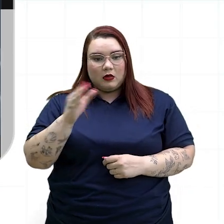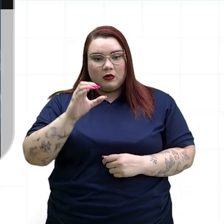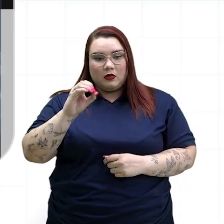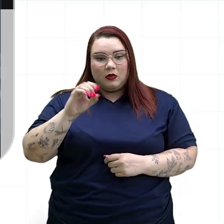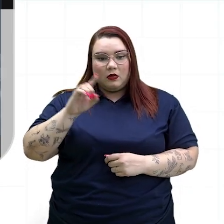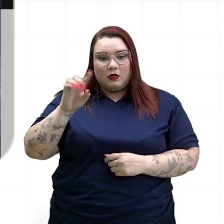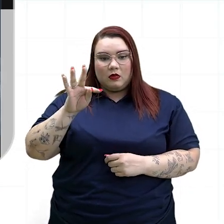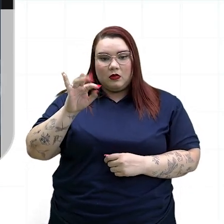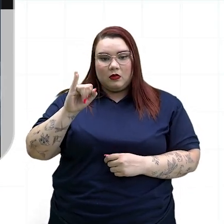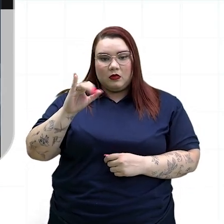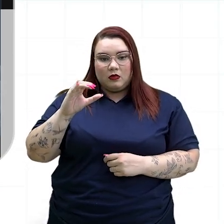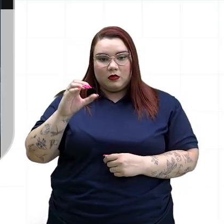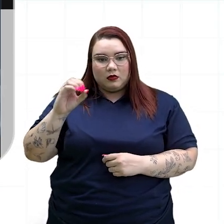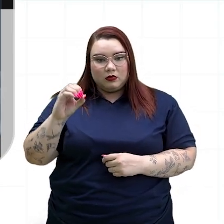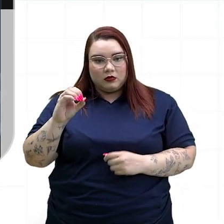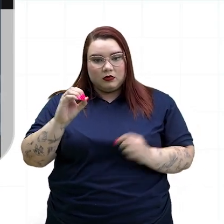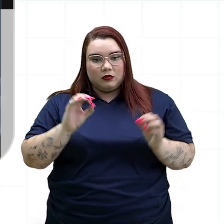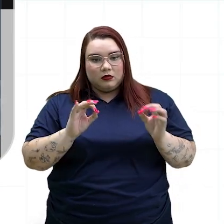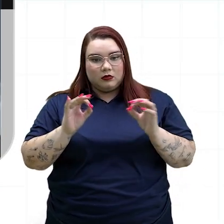temos aí,